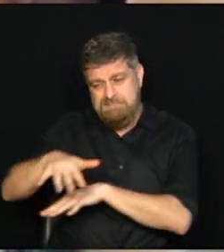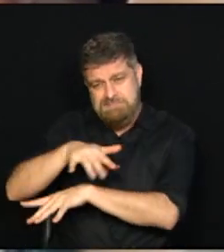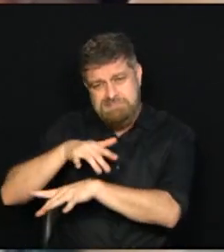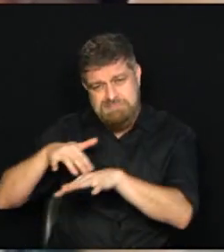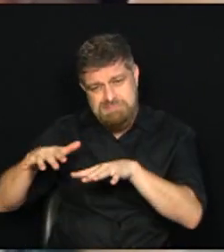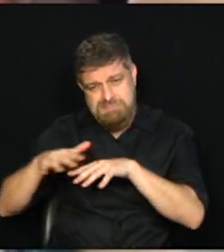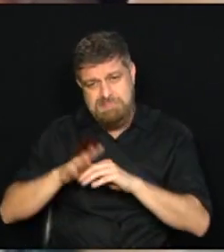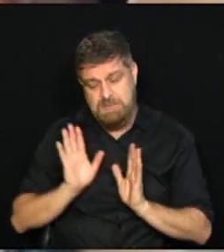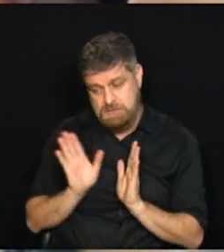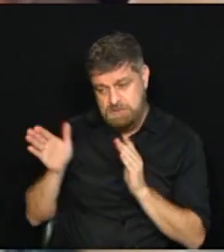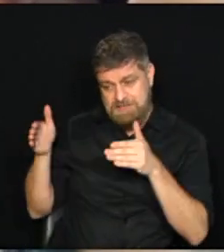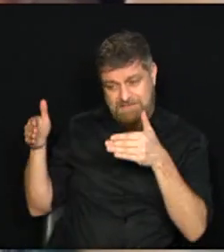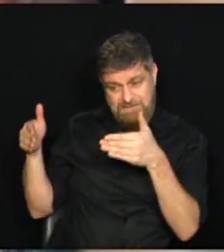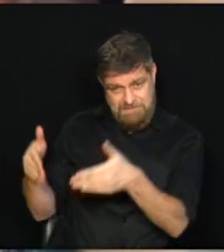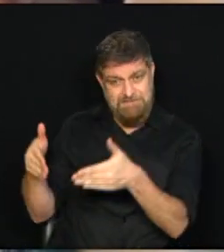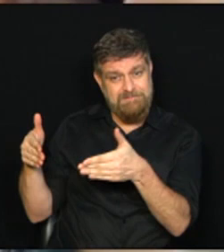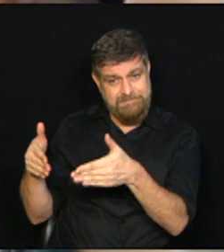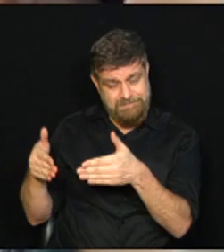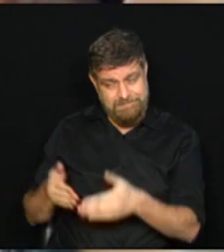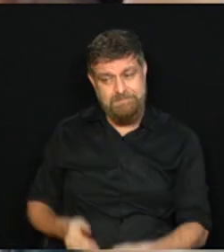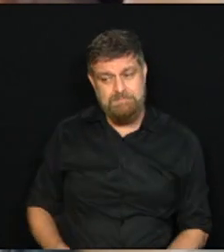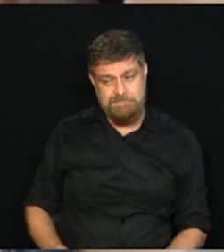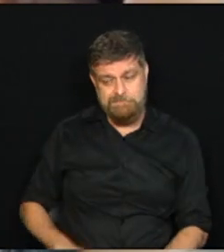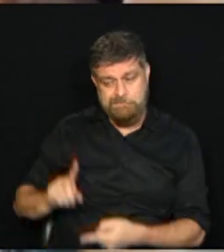está focando bastante agora,